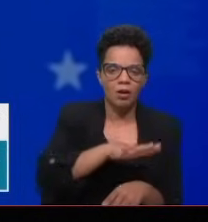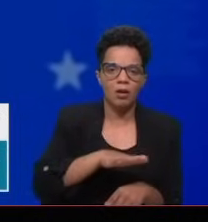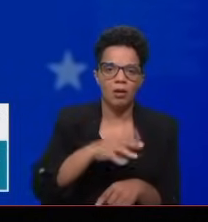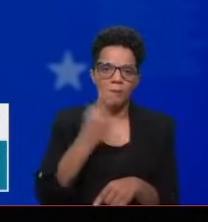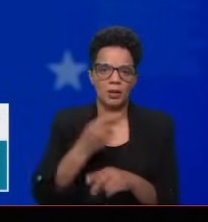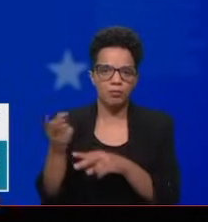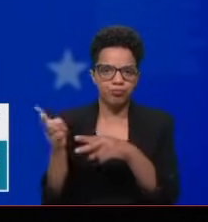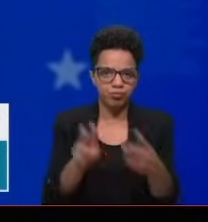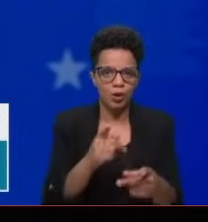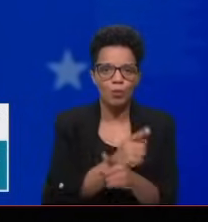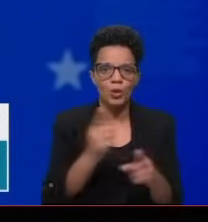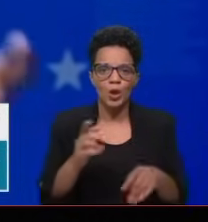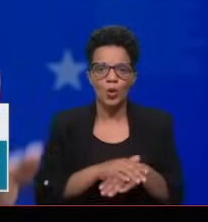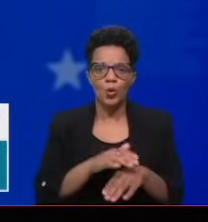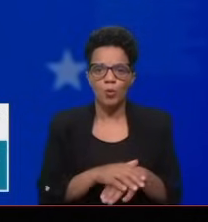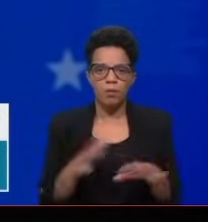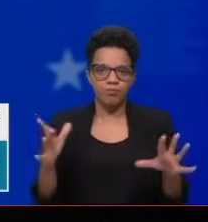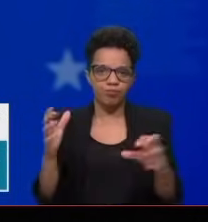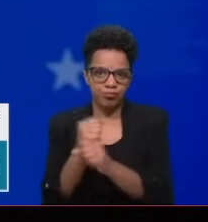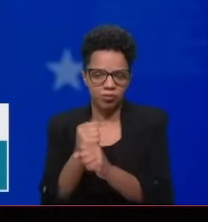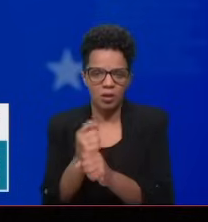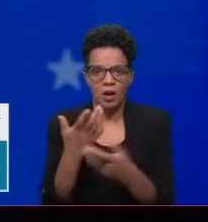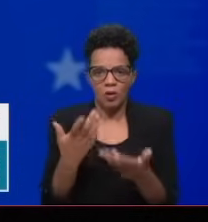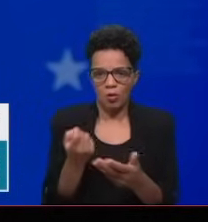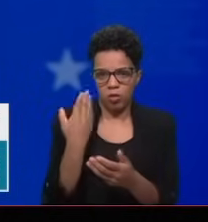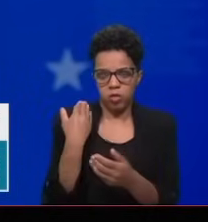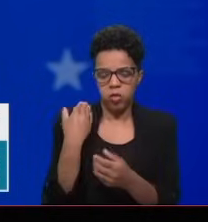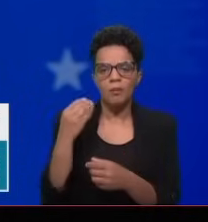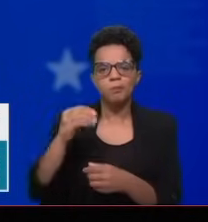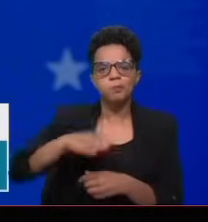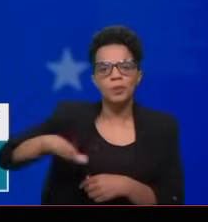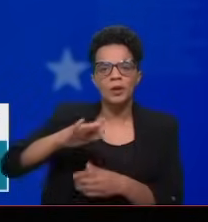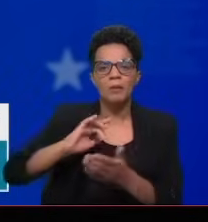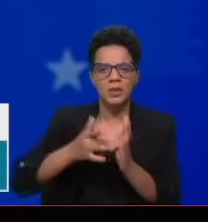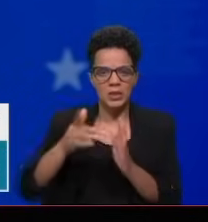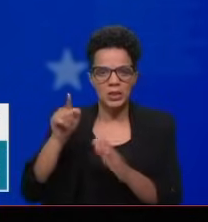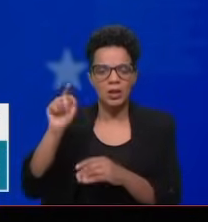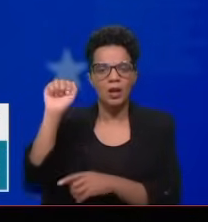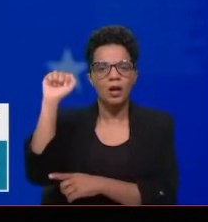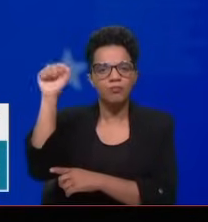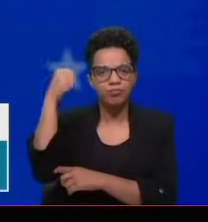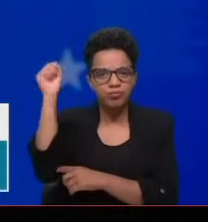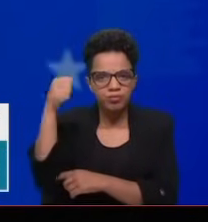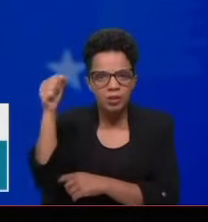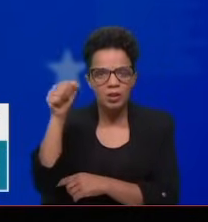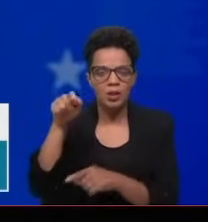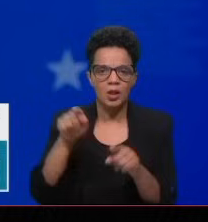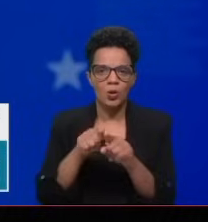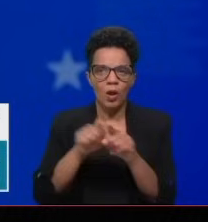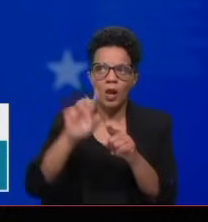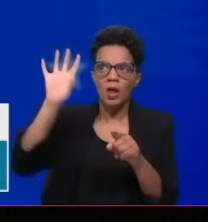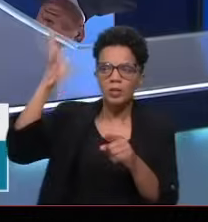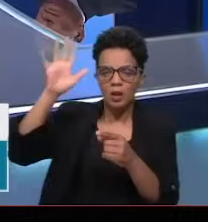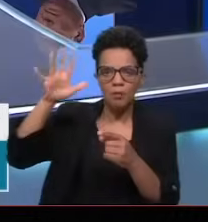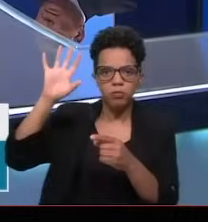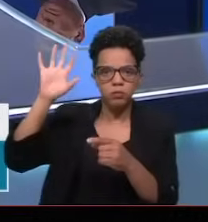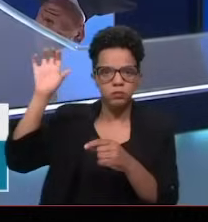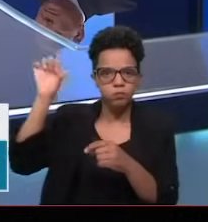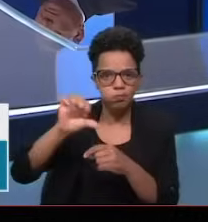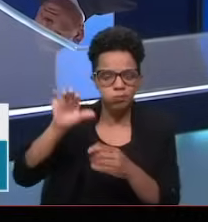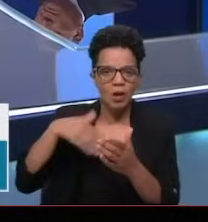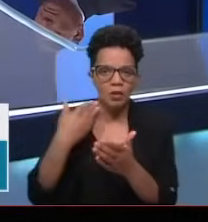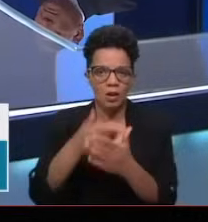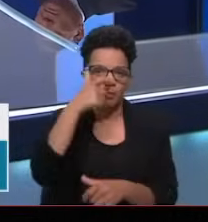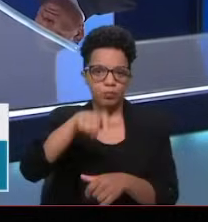porque deixam deixam de Aster e nós tivemos agora no Rio Grande do Sul um grande climático essas pessoas tem que mover e o que faz este corredor